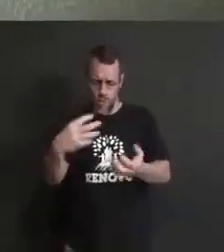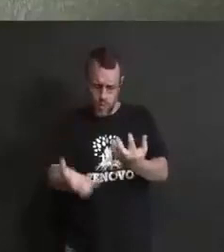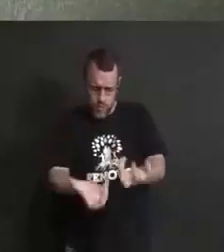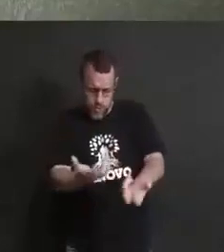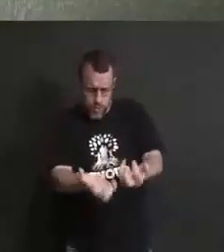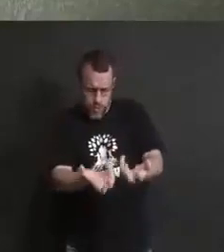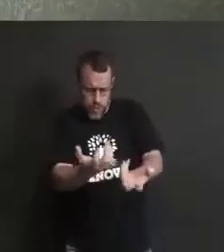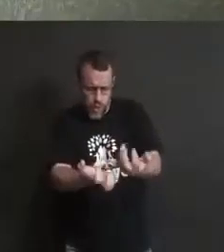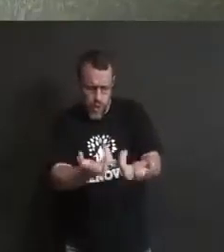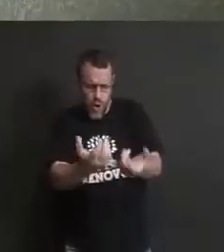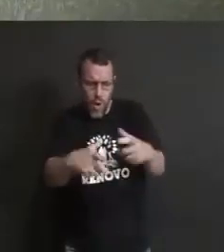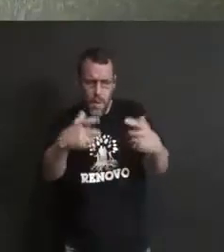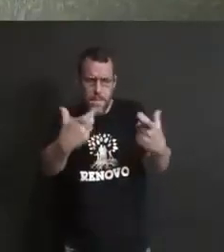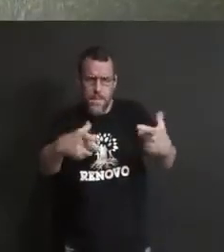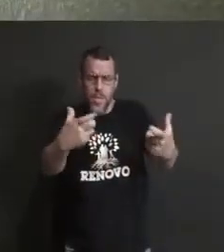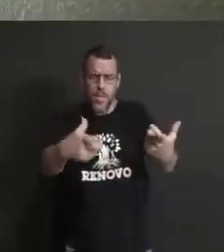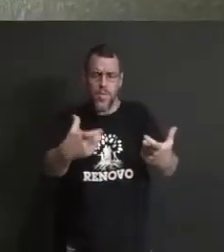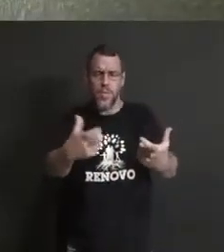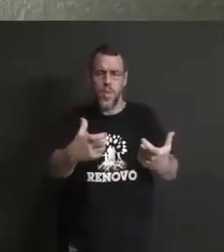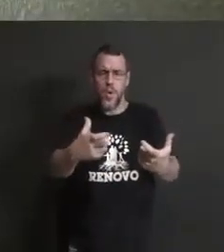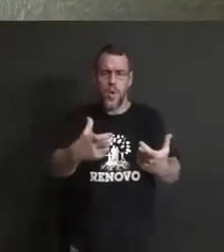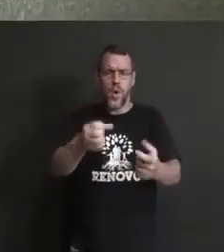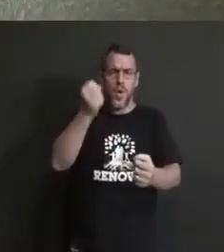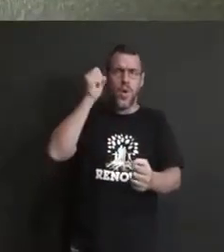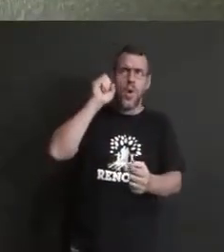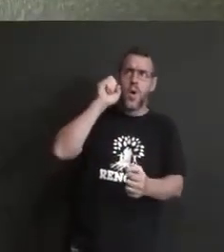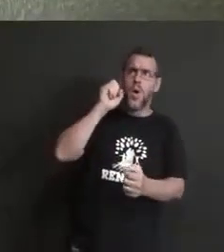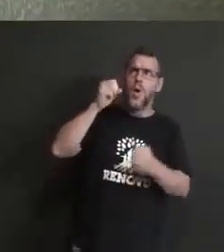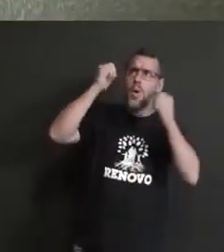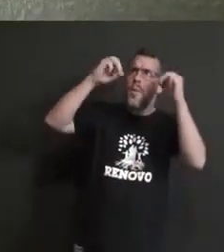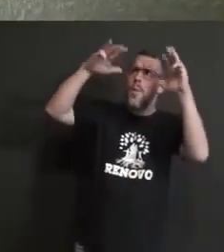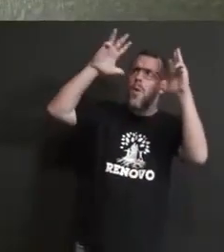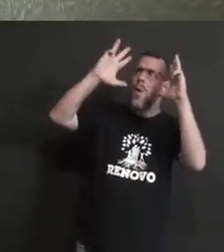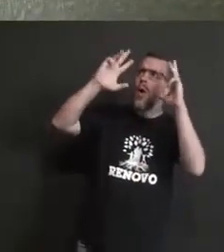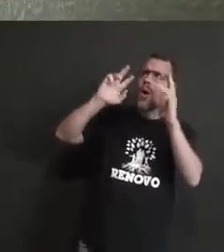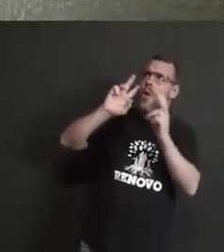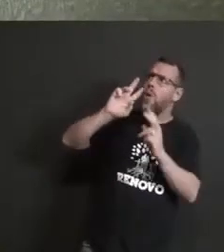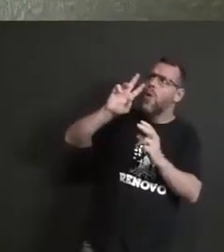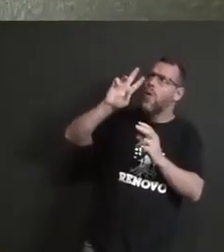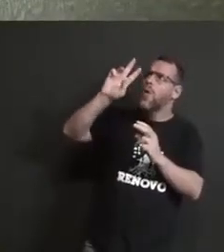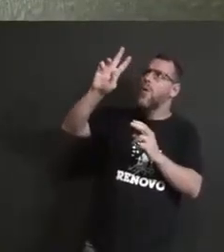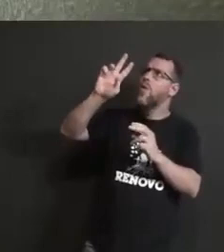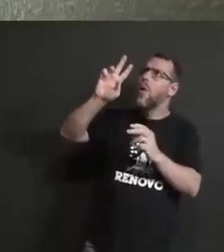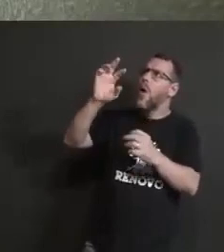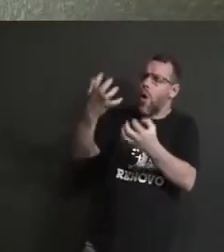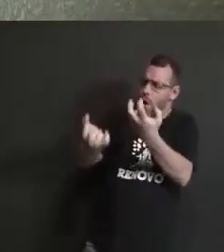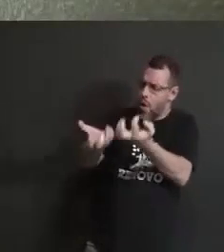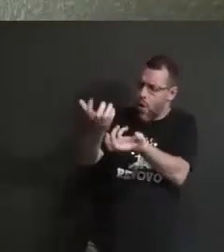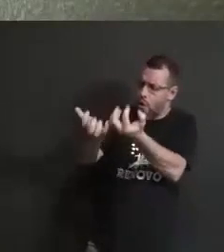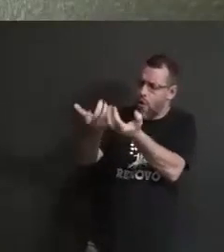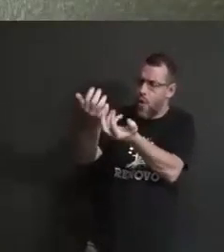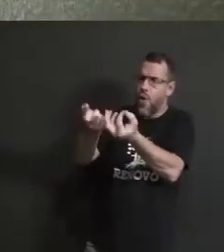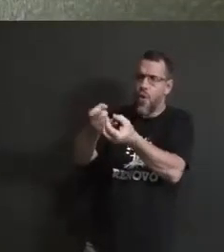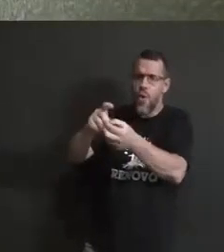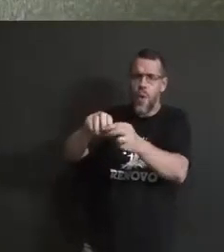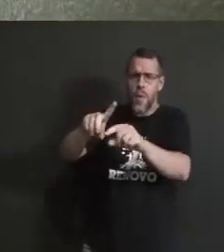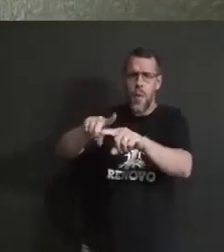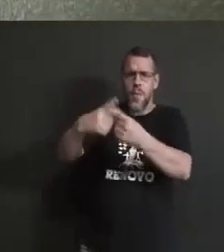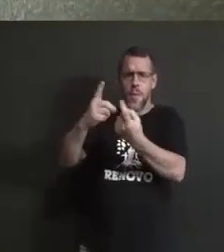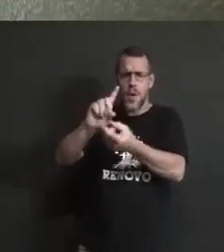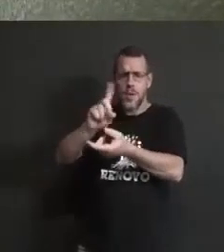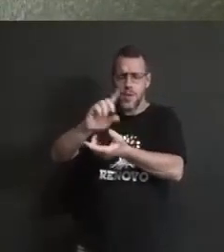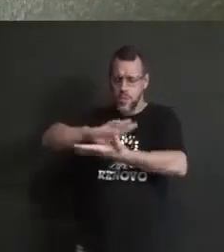de uma sarça. Moisés olhou e viu a sarça, ardia no fogo, mas a